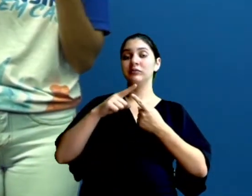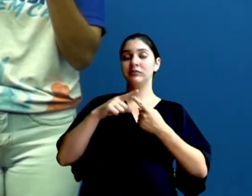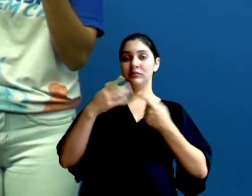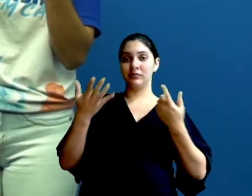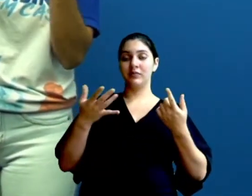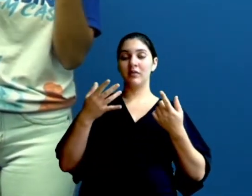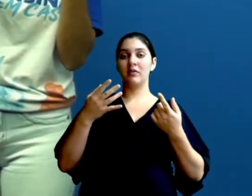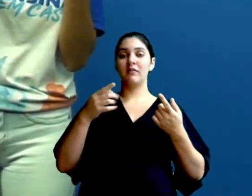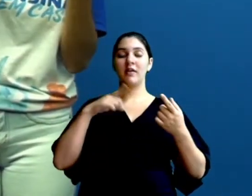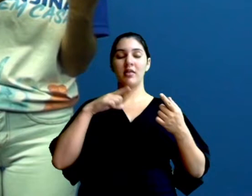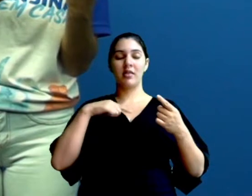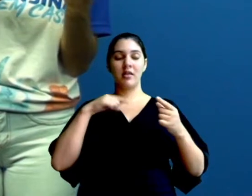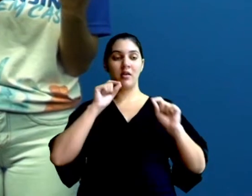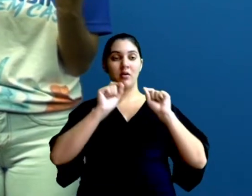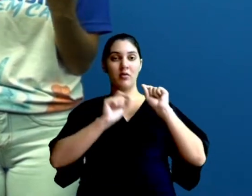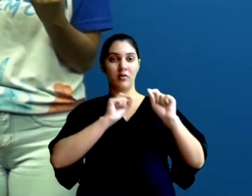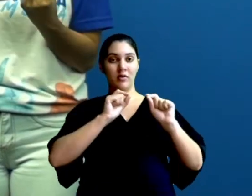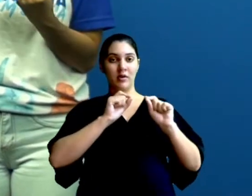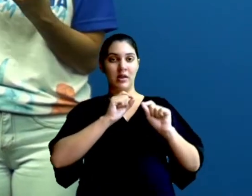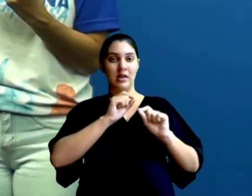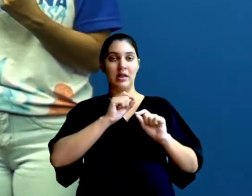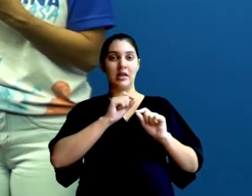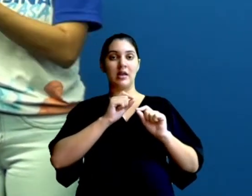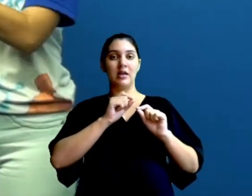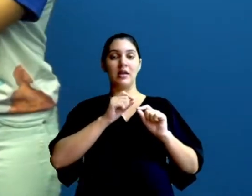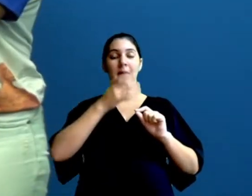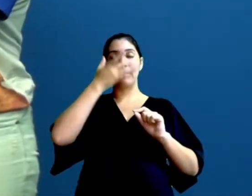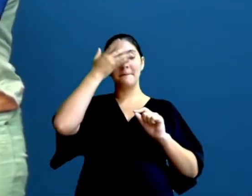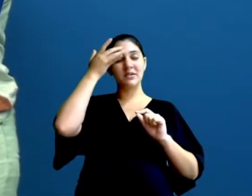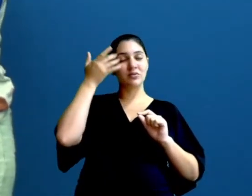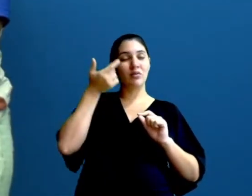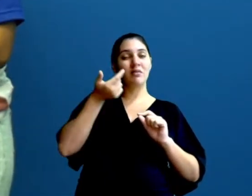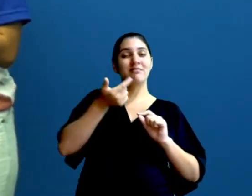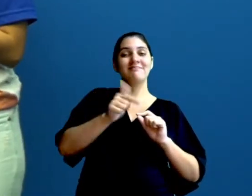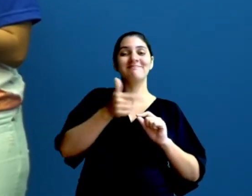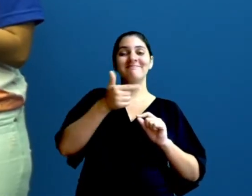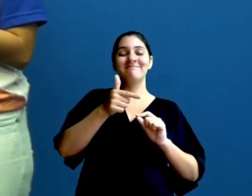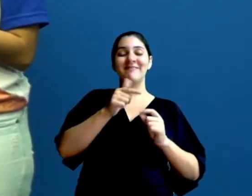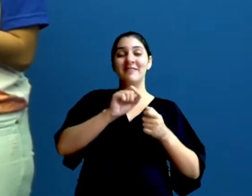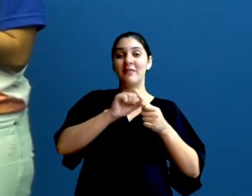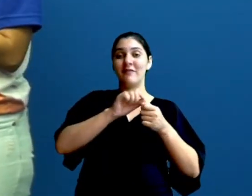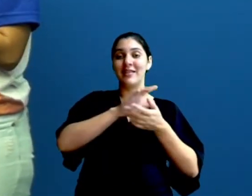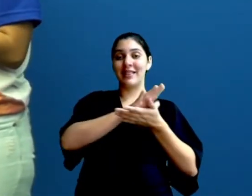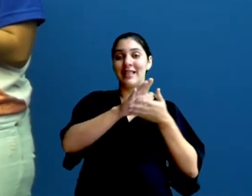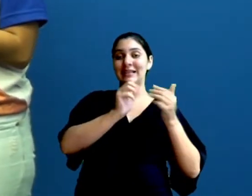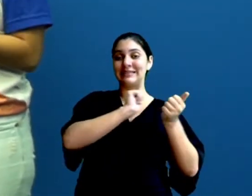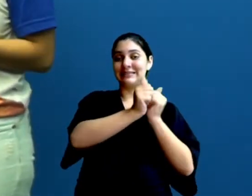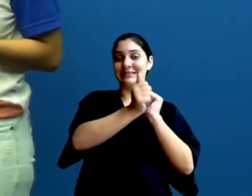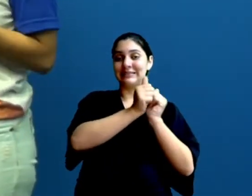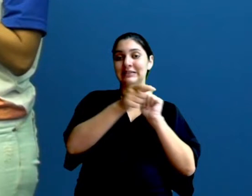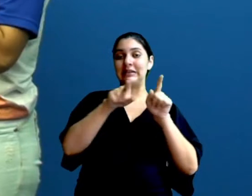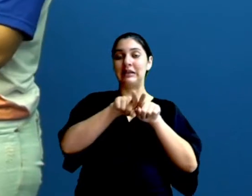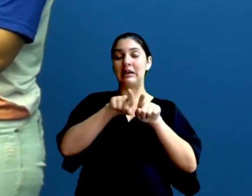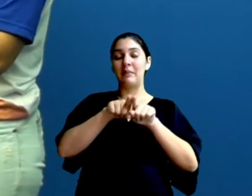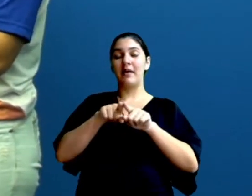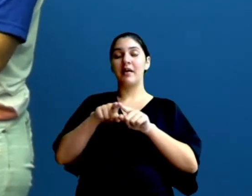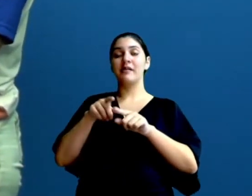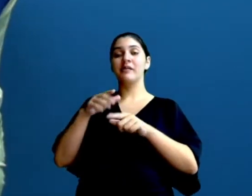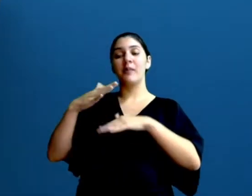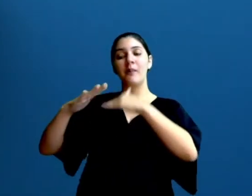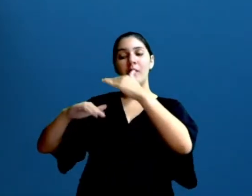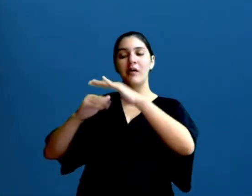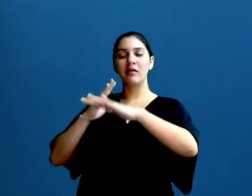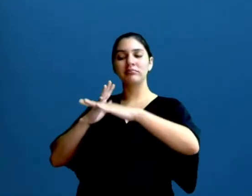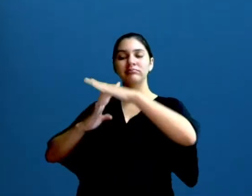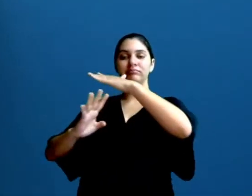Tanto vai coincidir com a sedentarização, como com esse processo de migração. Então,